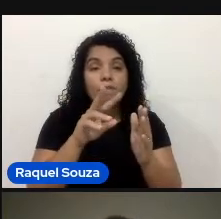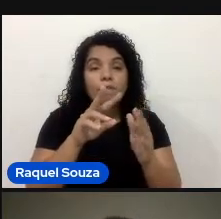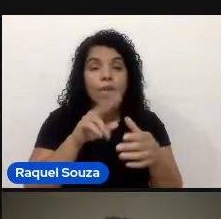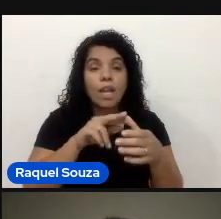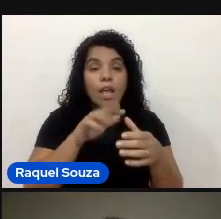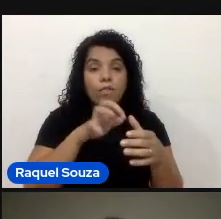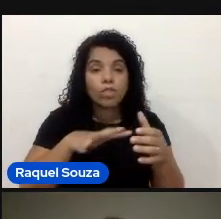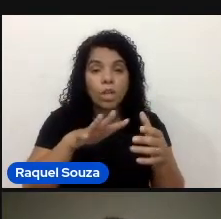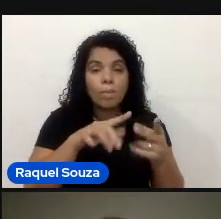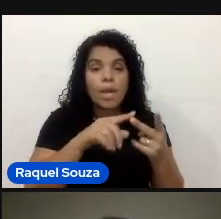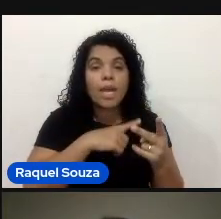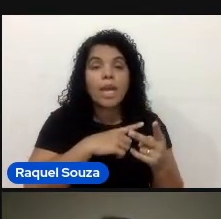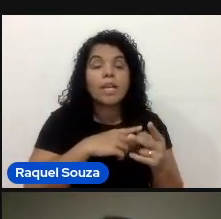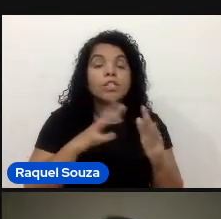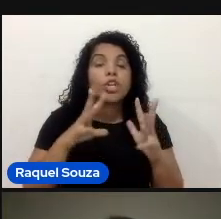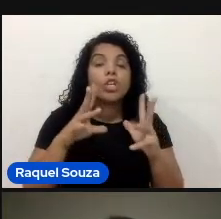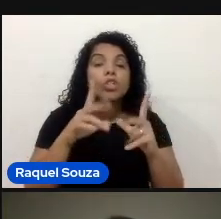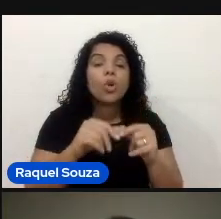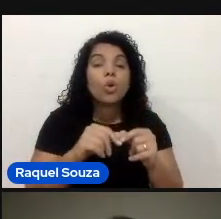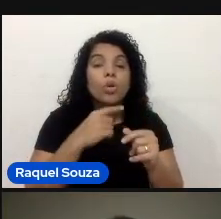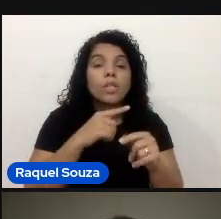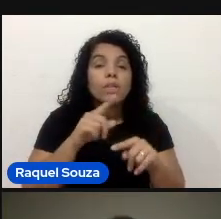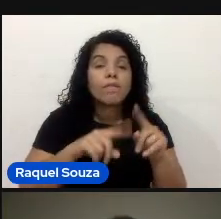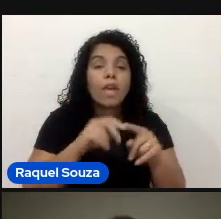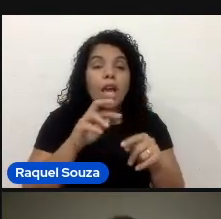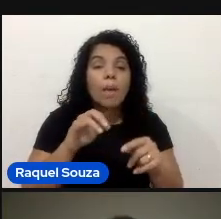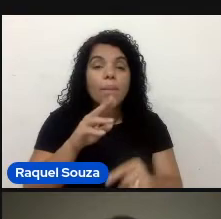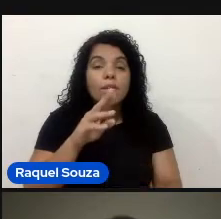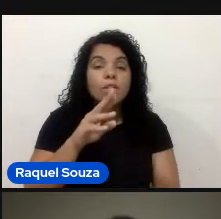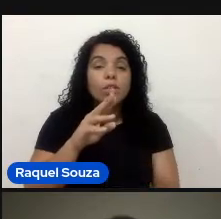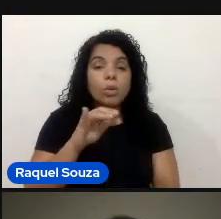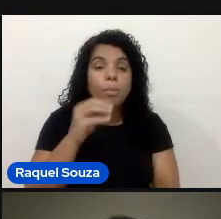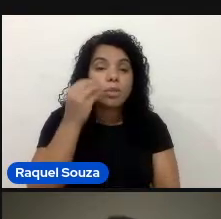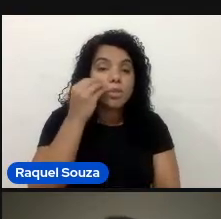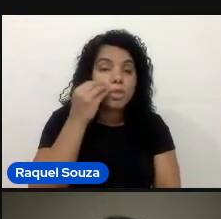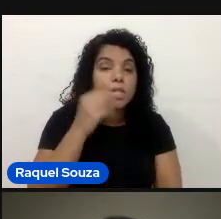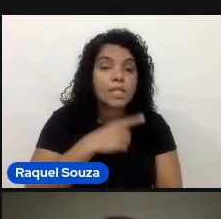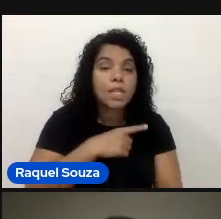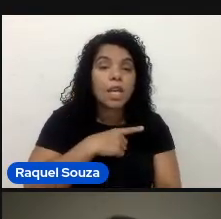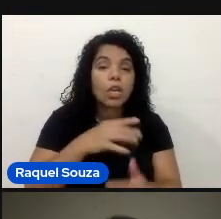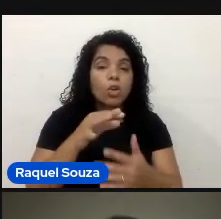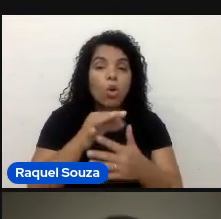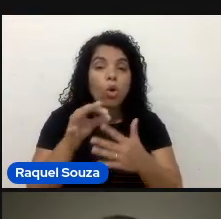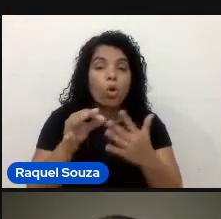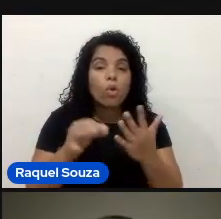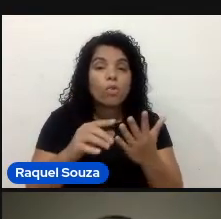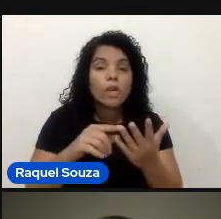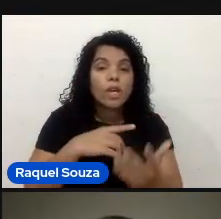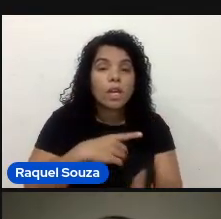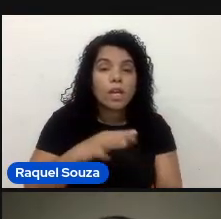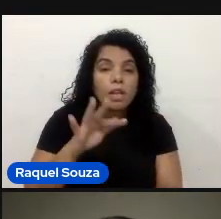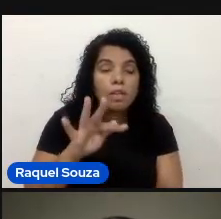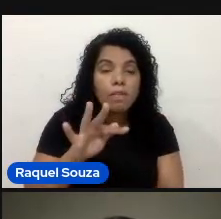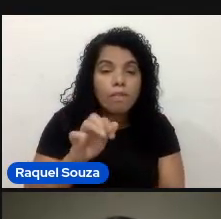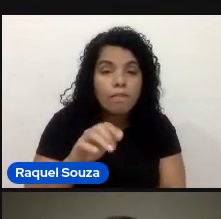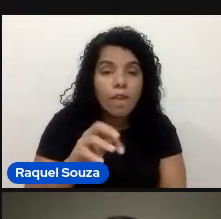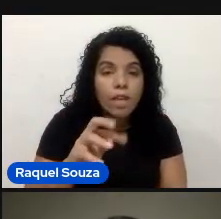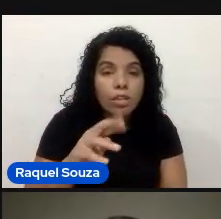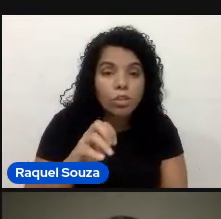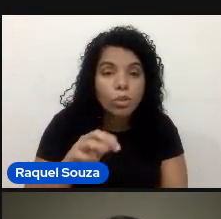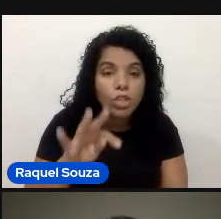threshold. Toda a ferramenta de Visual Regression Testing tem uma configuração de threshold. Threshold é um limite,